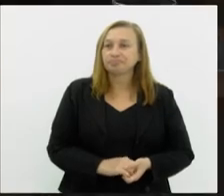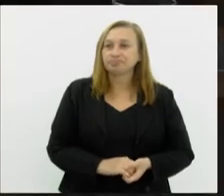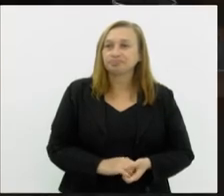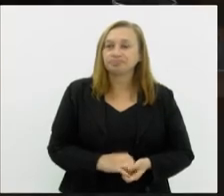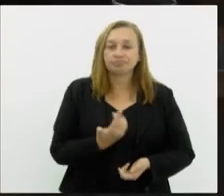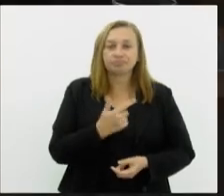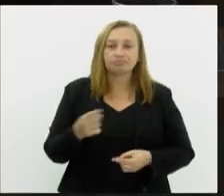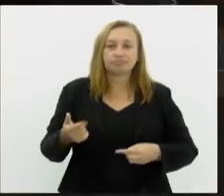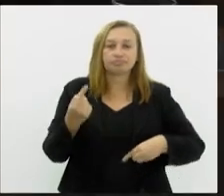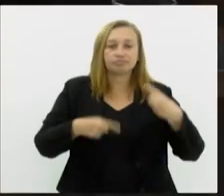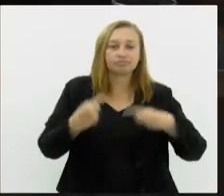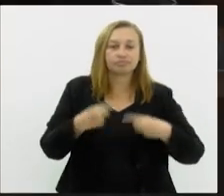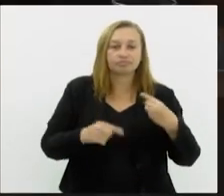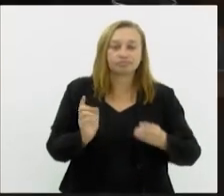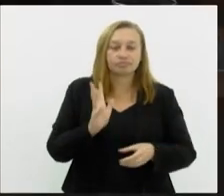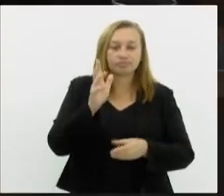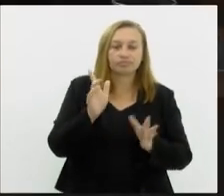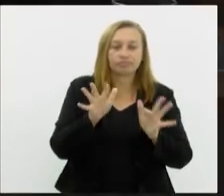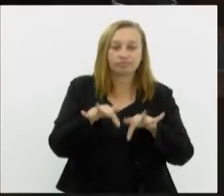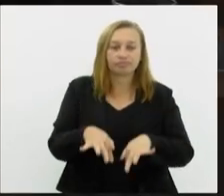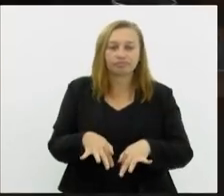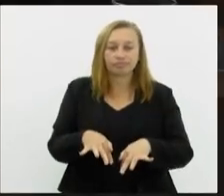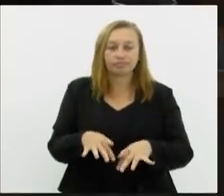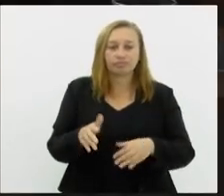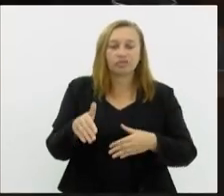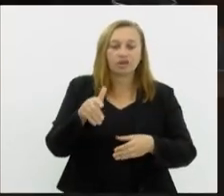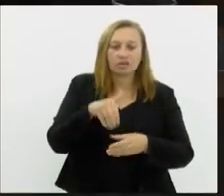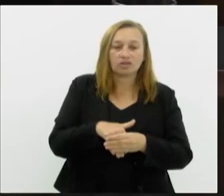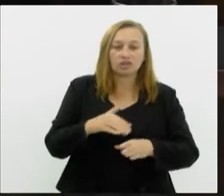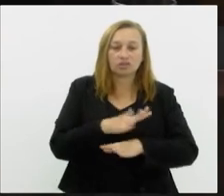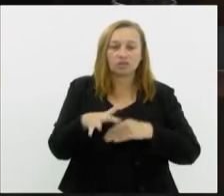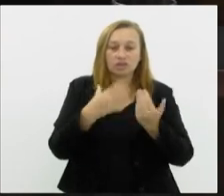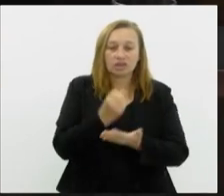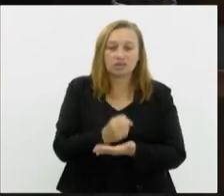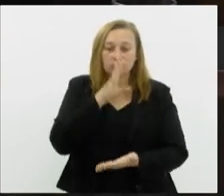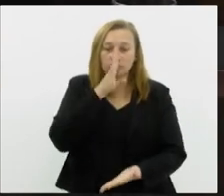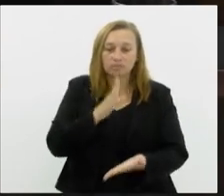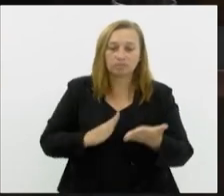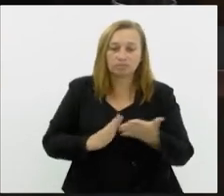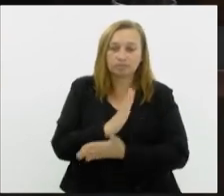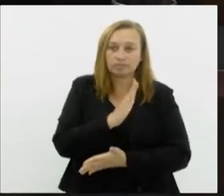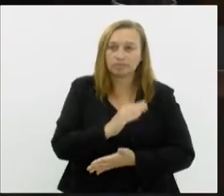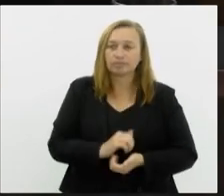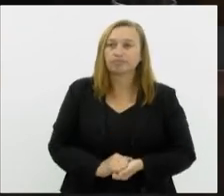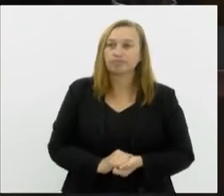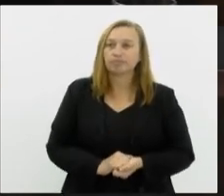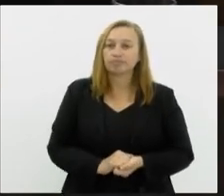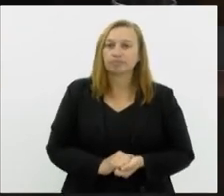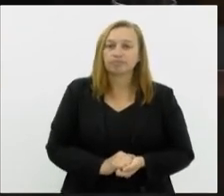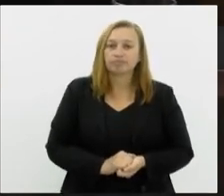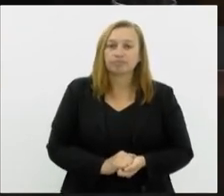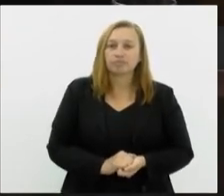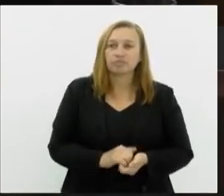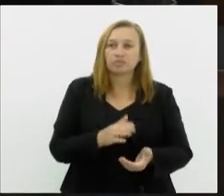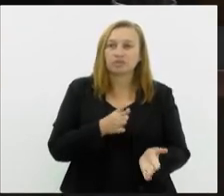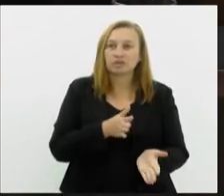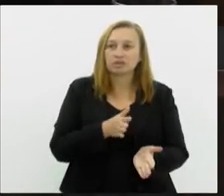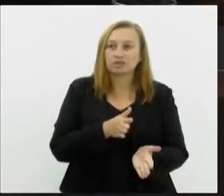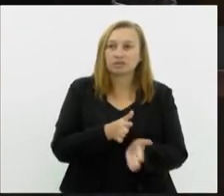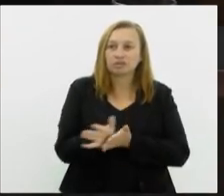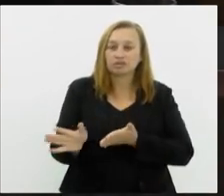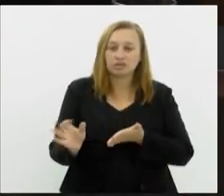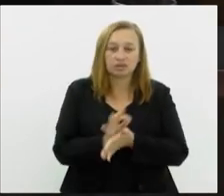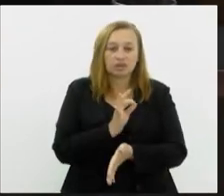Não havendo mais quem queira discutir, encerrada a discussão. Em votação, senhores que aprovam, mas como estão, aprovado, vai a